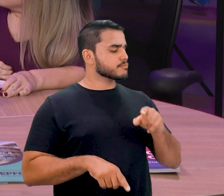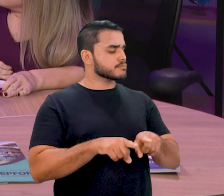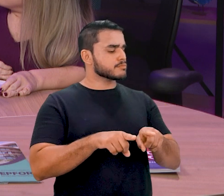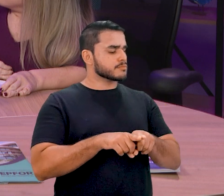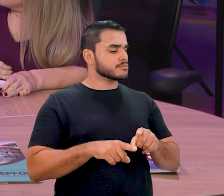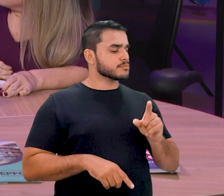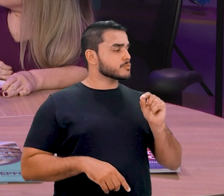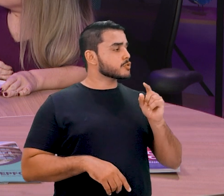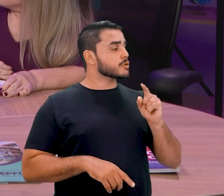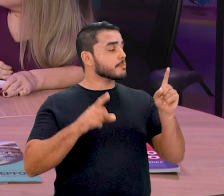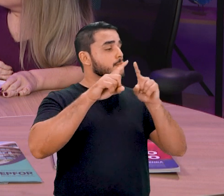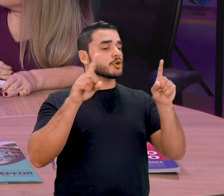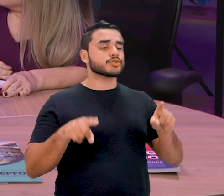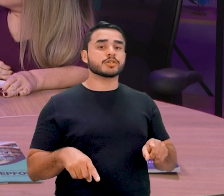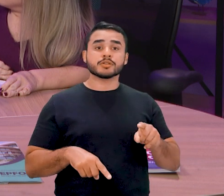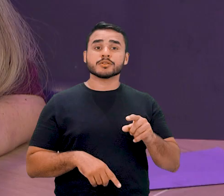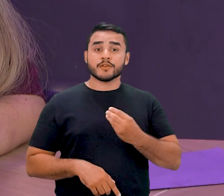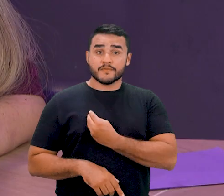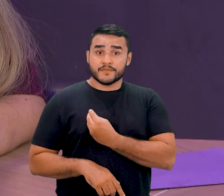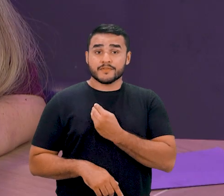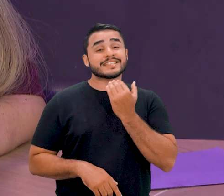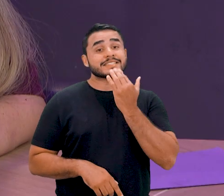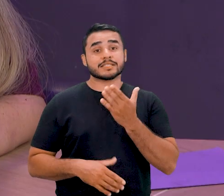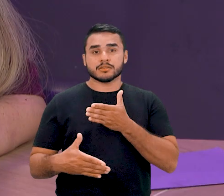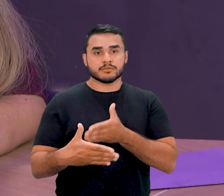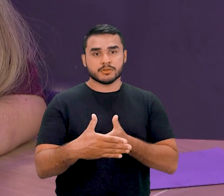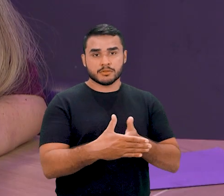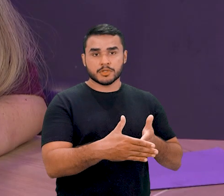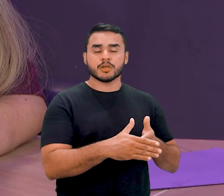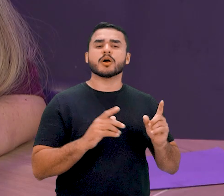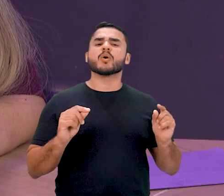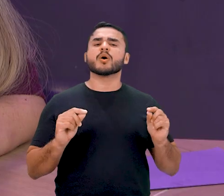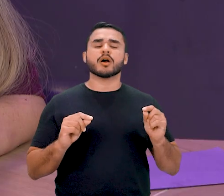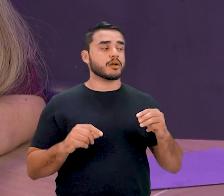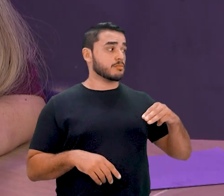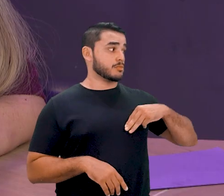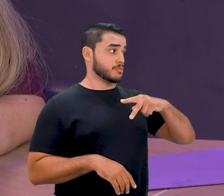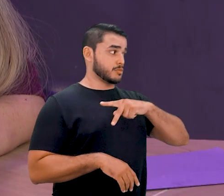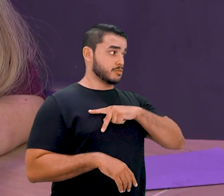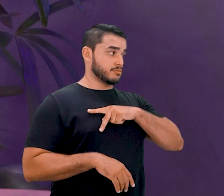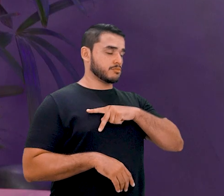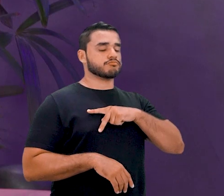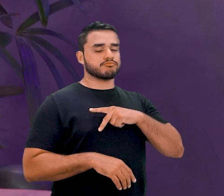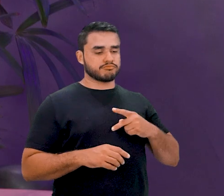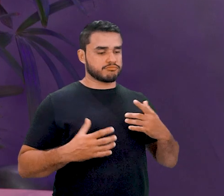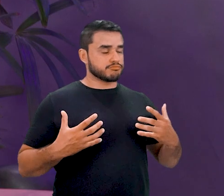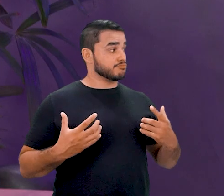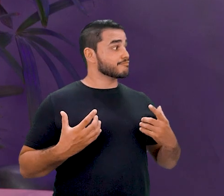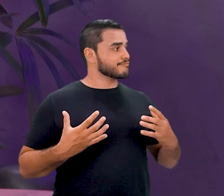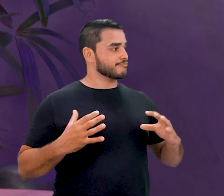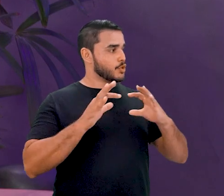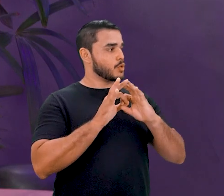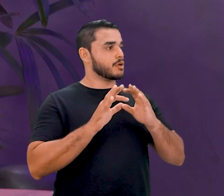do Viver Sem Limites e a gente tem corrido junto com o Ministério Público, Ceará dentro, tem se